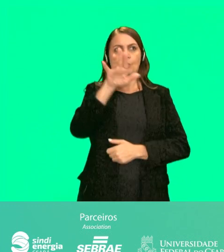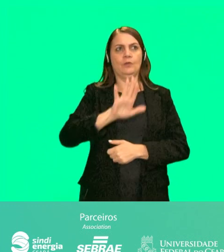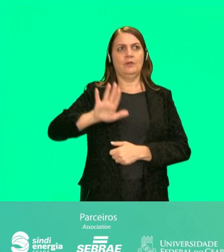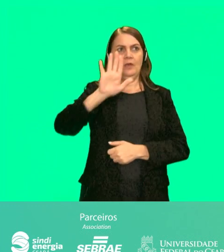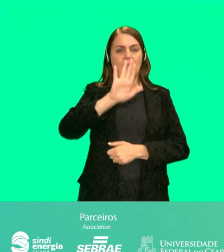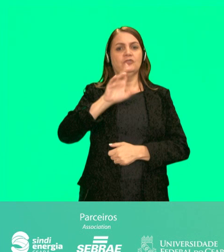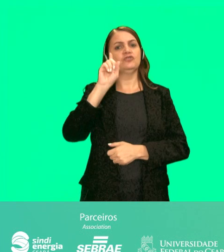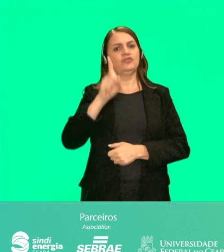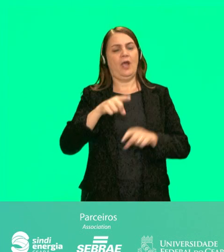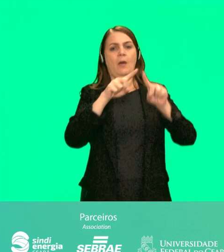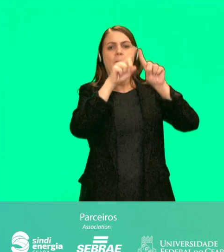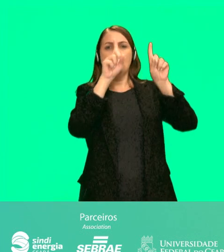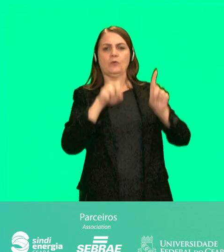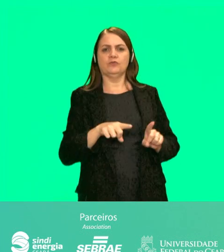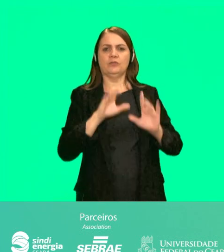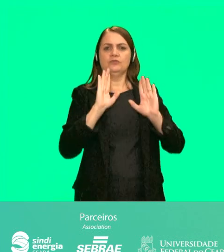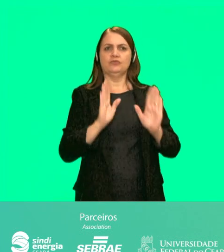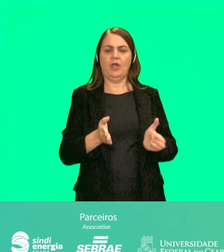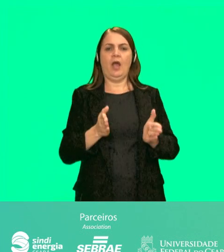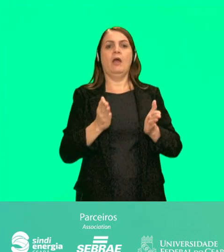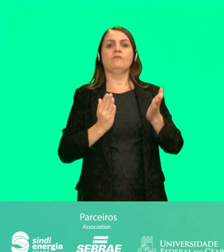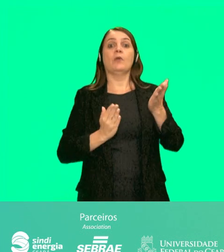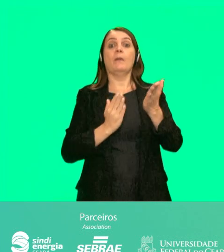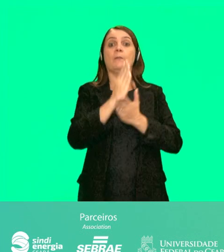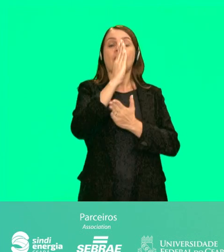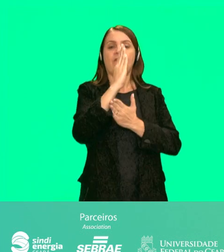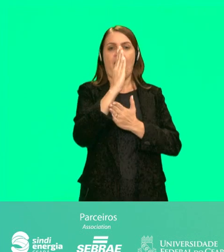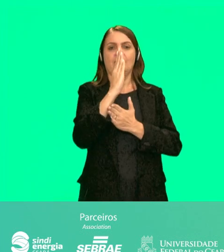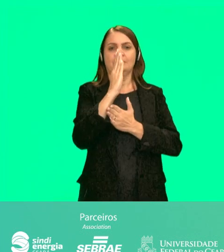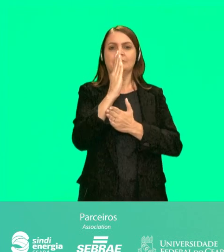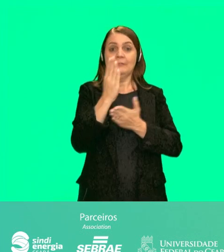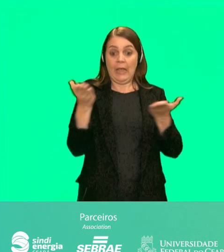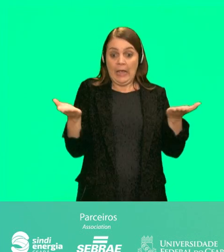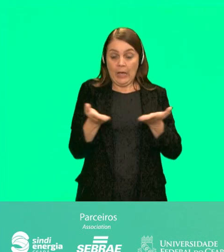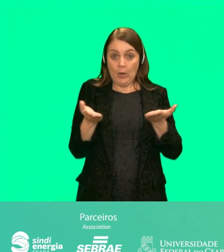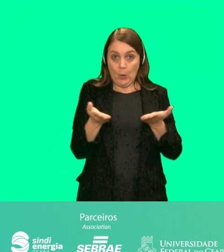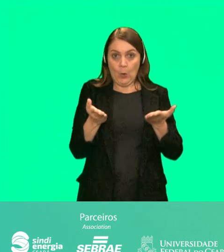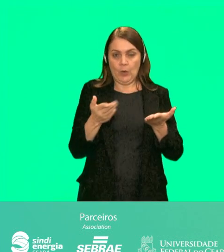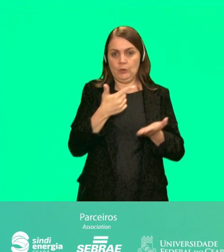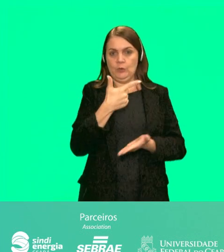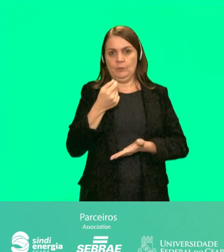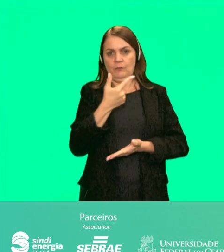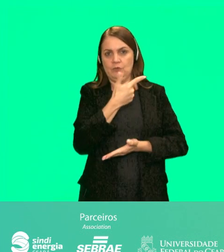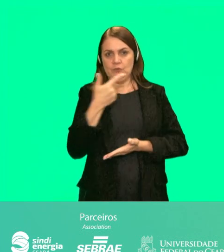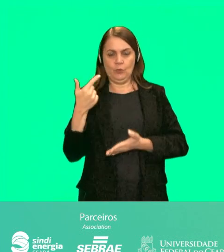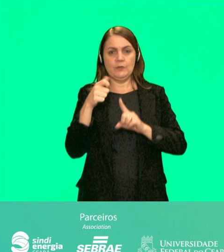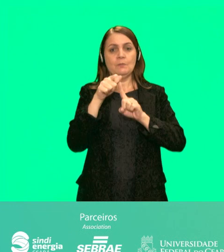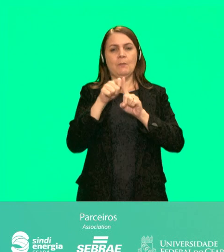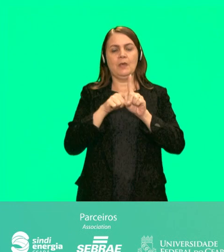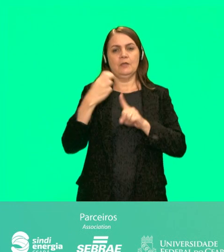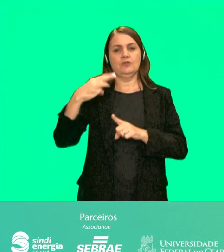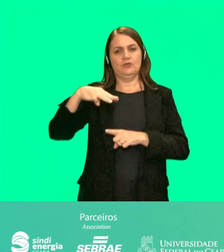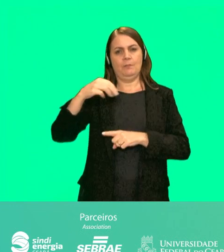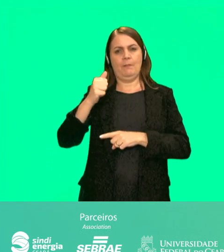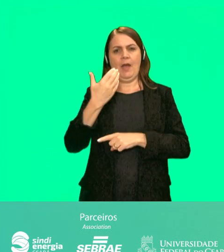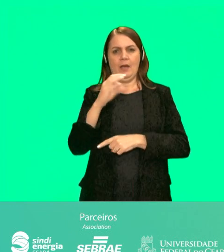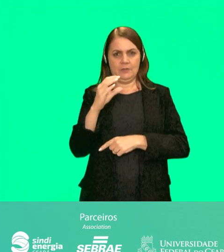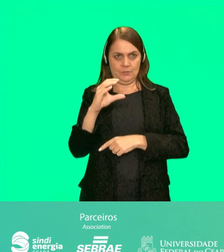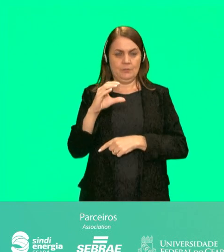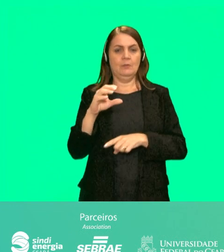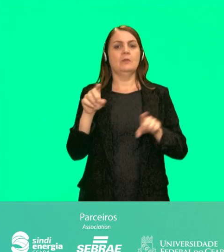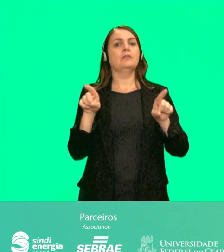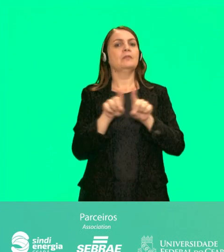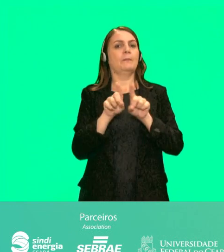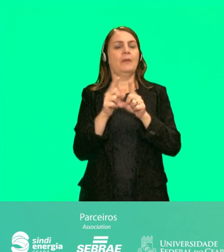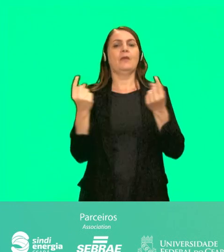aprovado em company março from desse ano Iberdrola Group, com a Thermop, partnership with que é uma empresa Hytron. do grupo Iberdrola, também We're uma delivering parceria com a